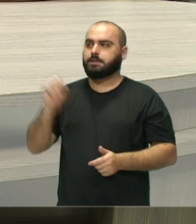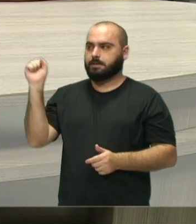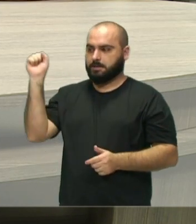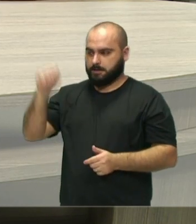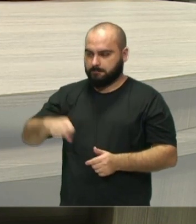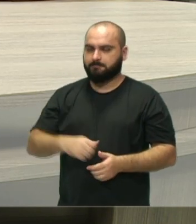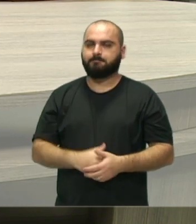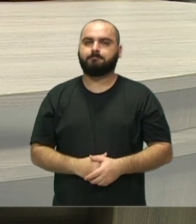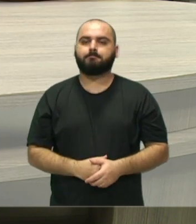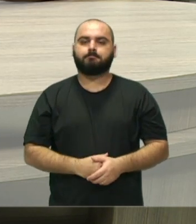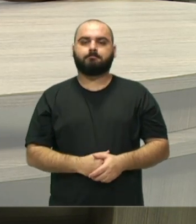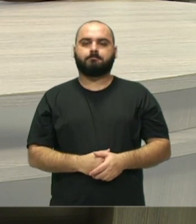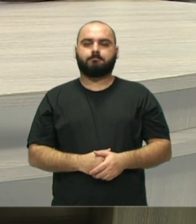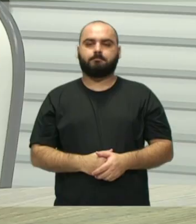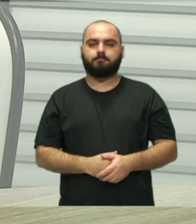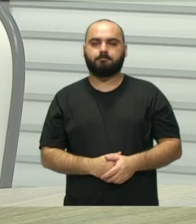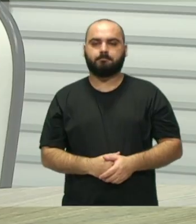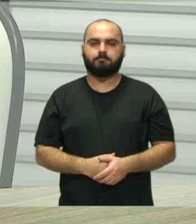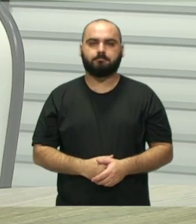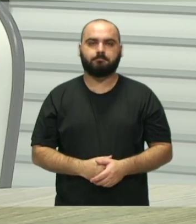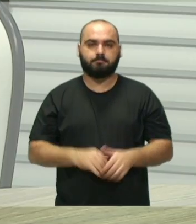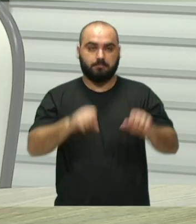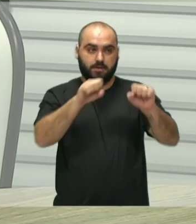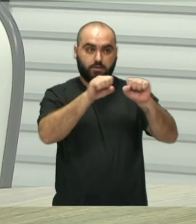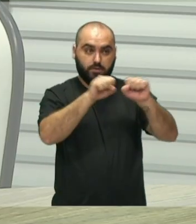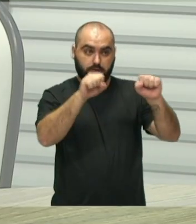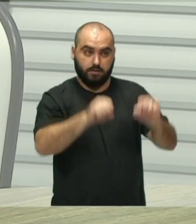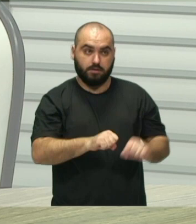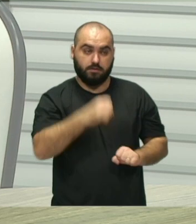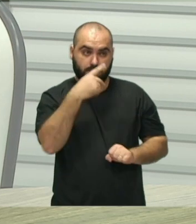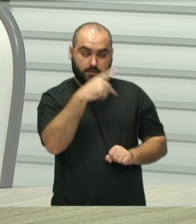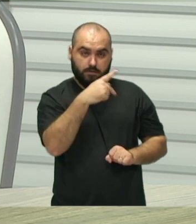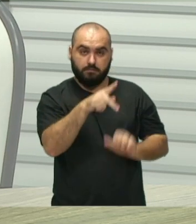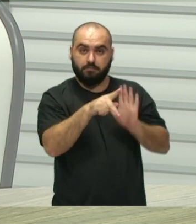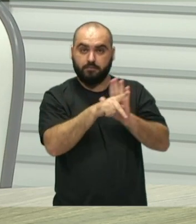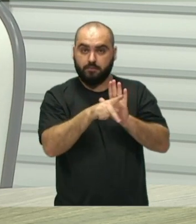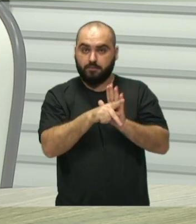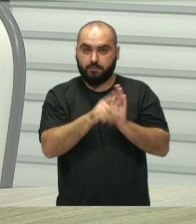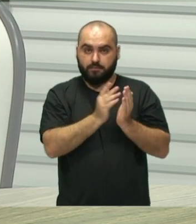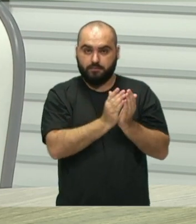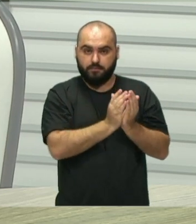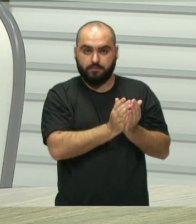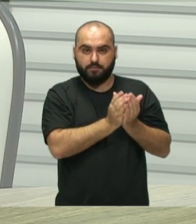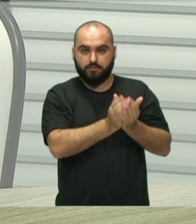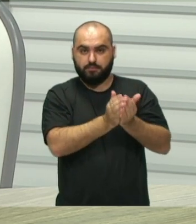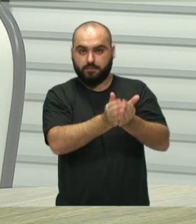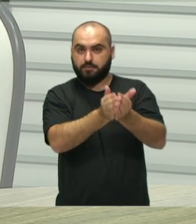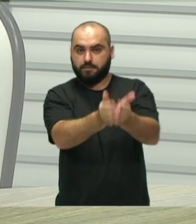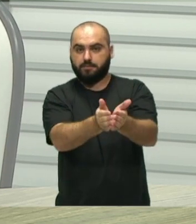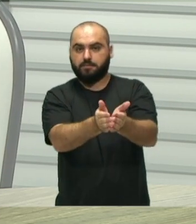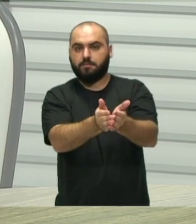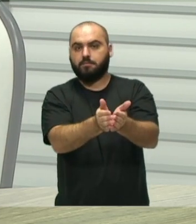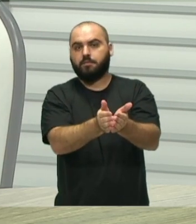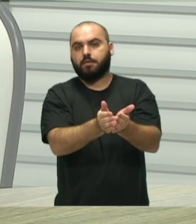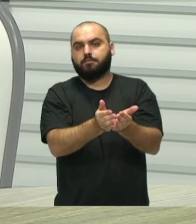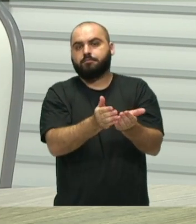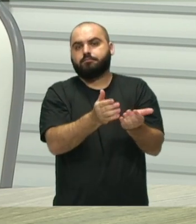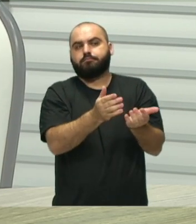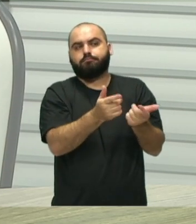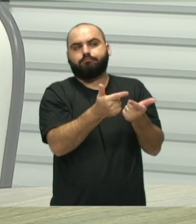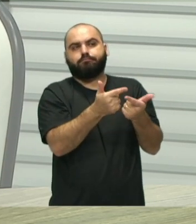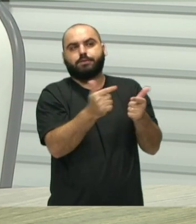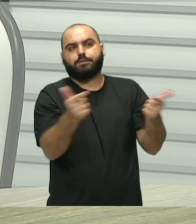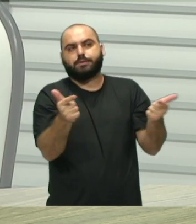na realidade, o sistema de transporte marítimo aqui de passageiros para nós, ele não se adequa